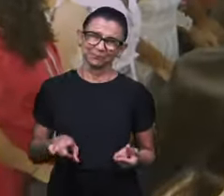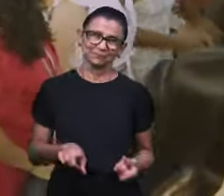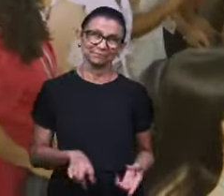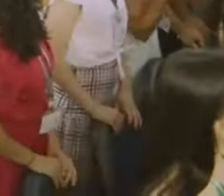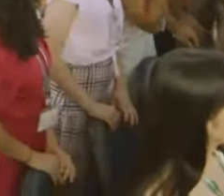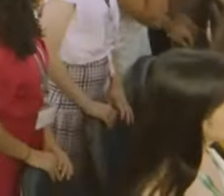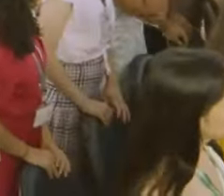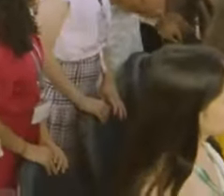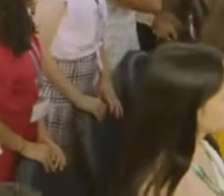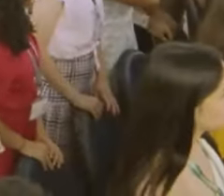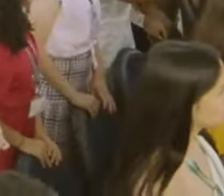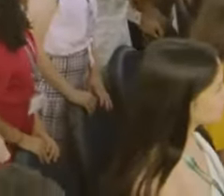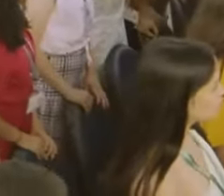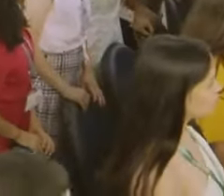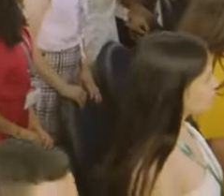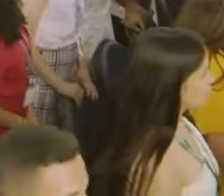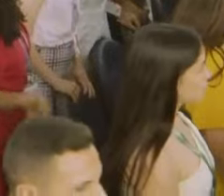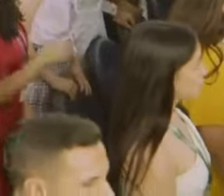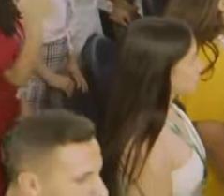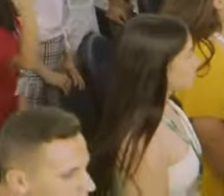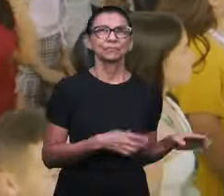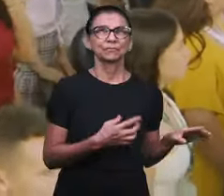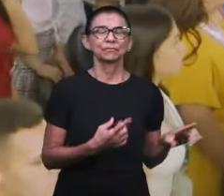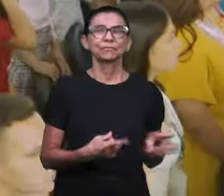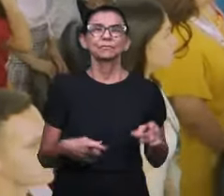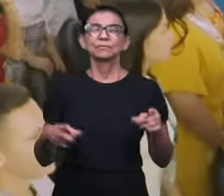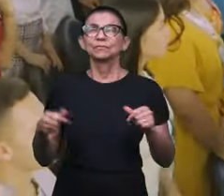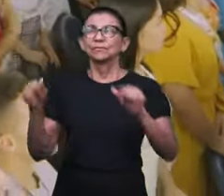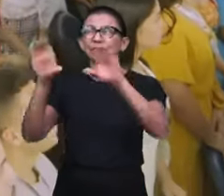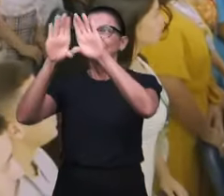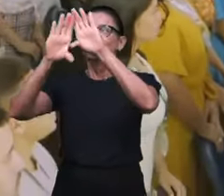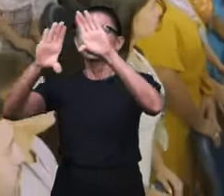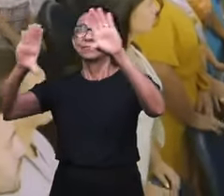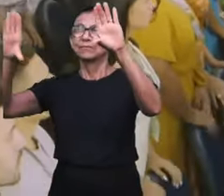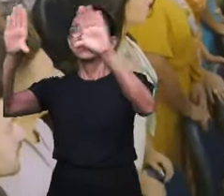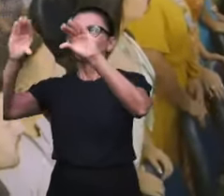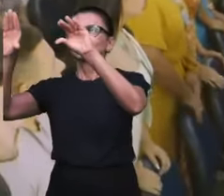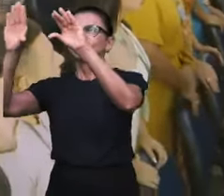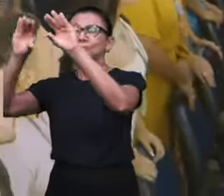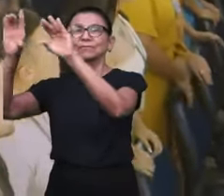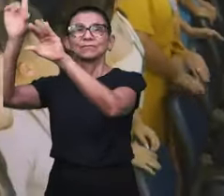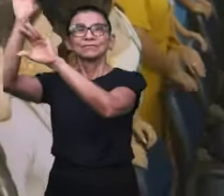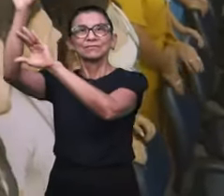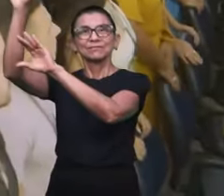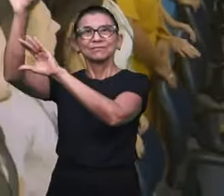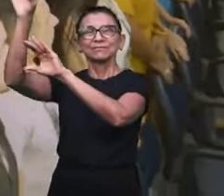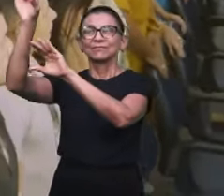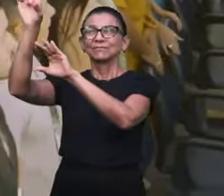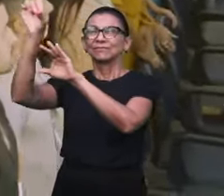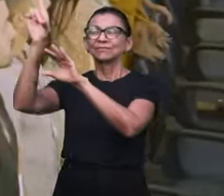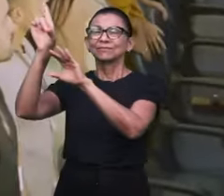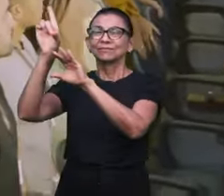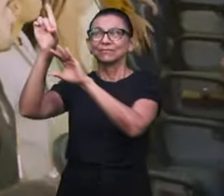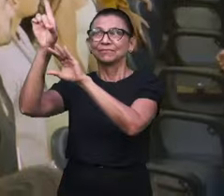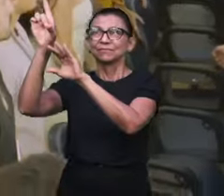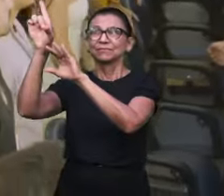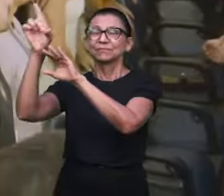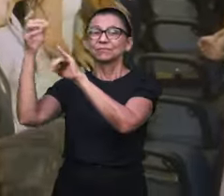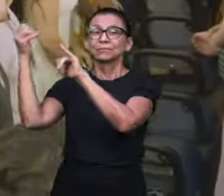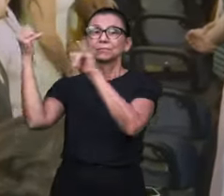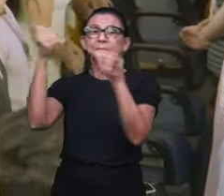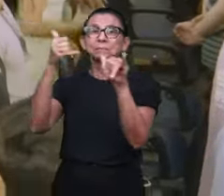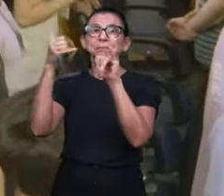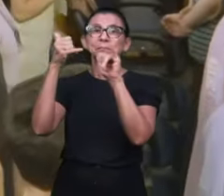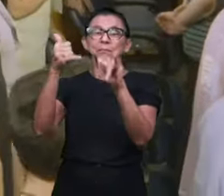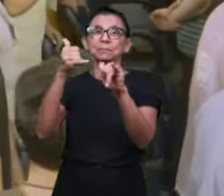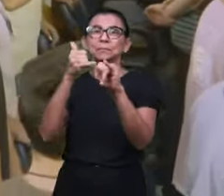Quando lá do céu descendo para o céu Jesus voltar e o clarim de Deus a todos